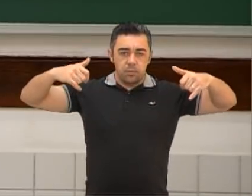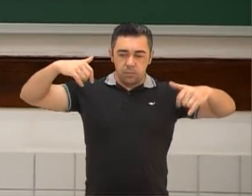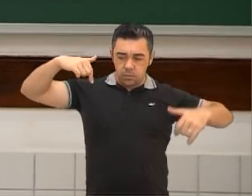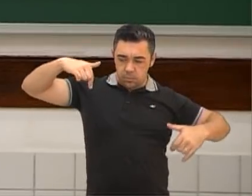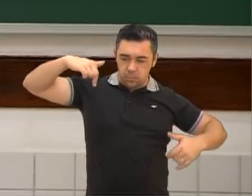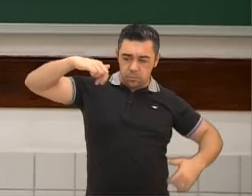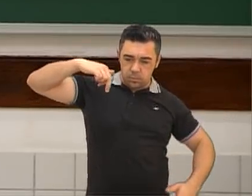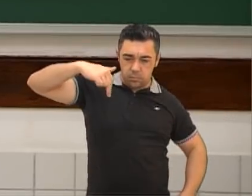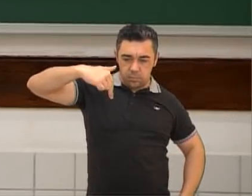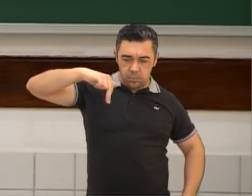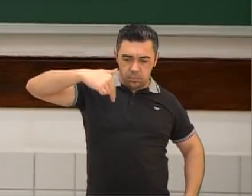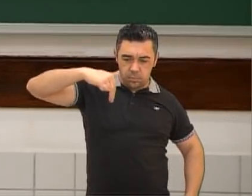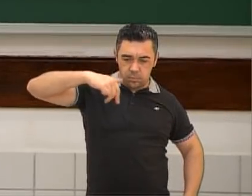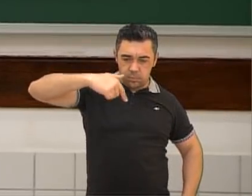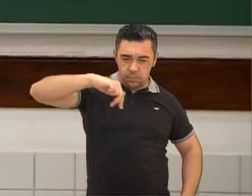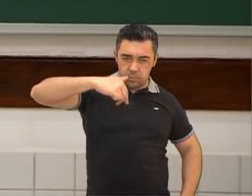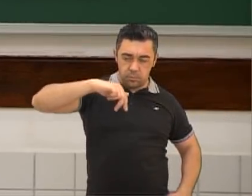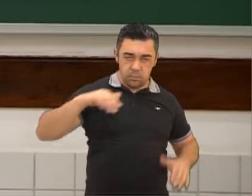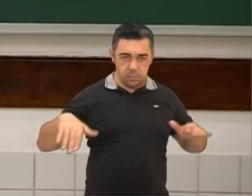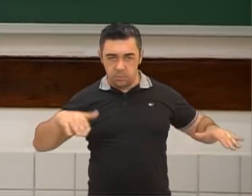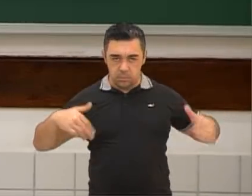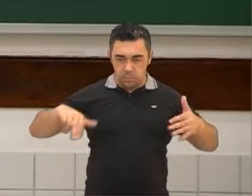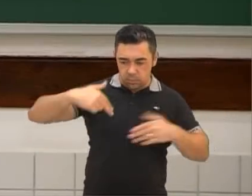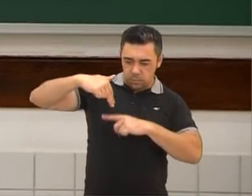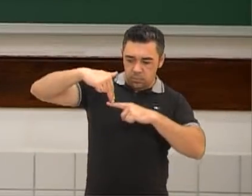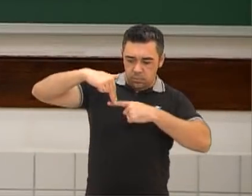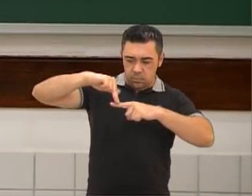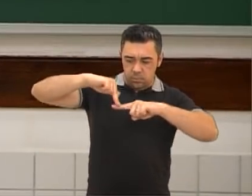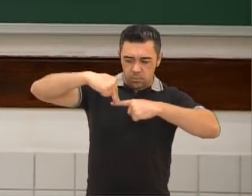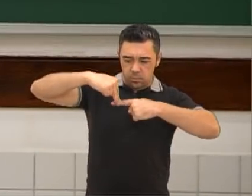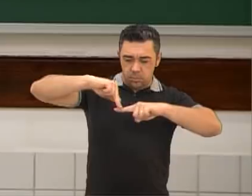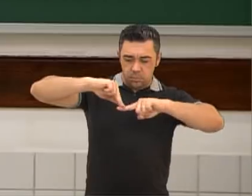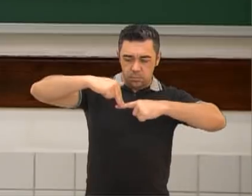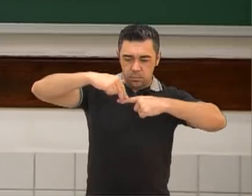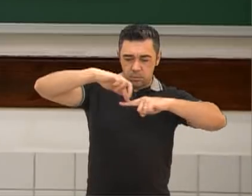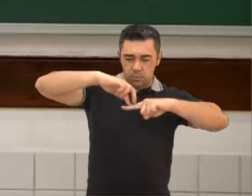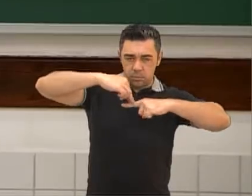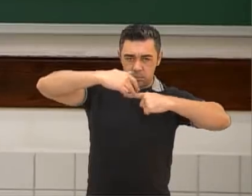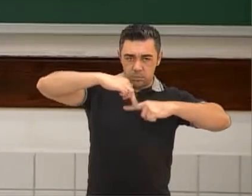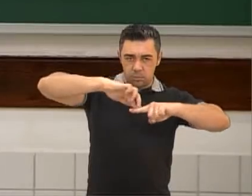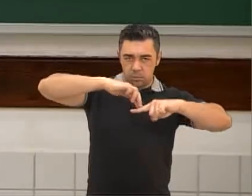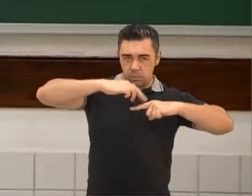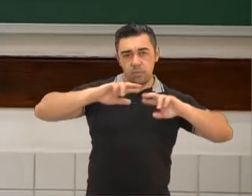nome por ser fixo e tensionado, tá?